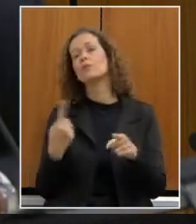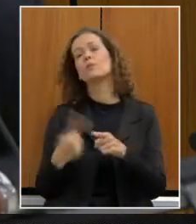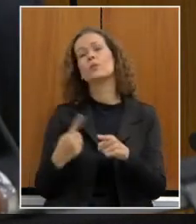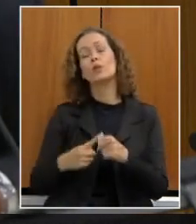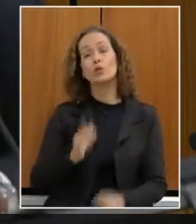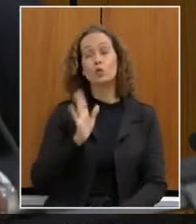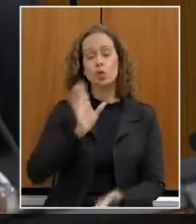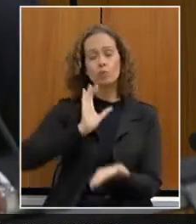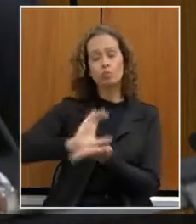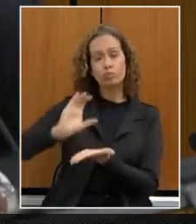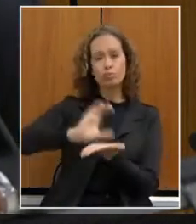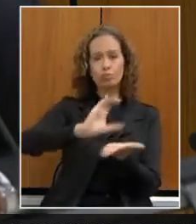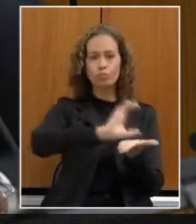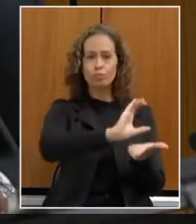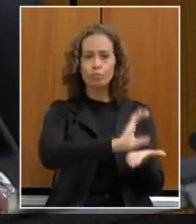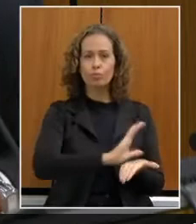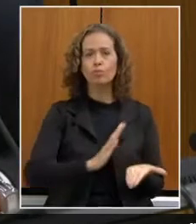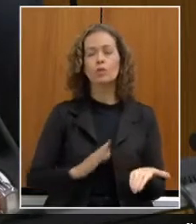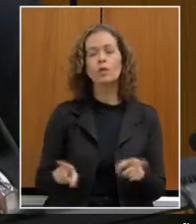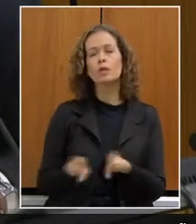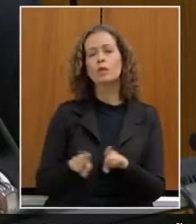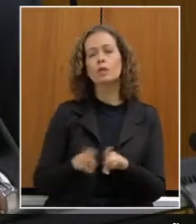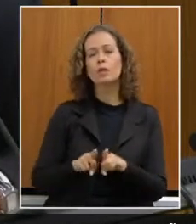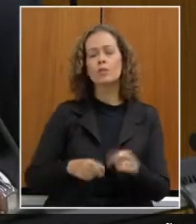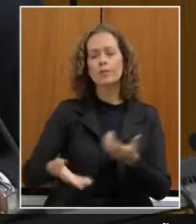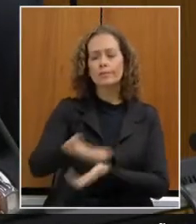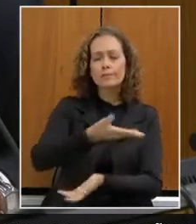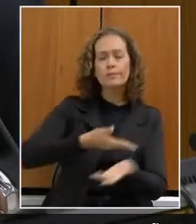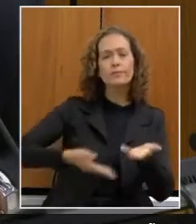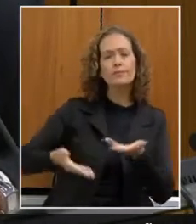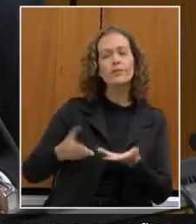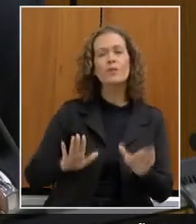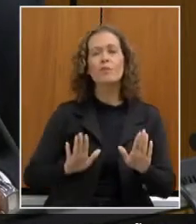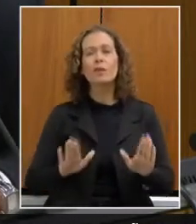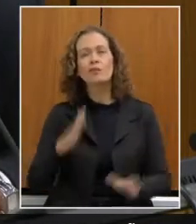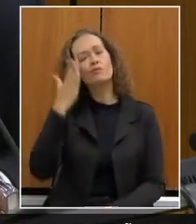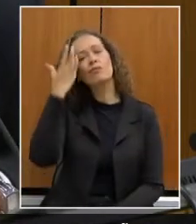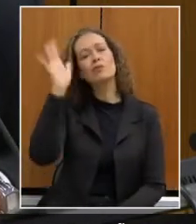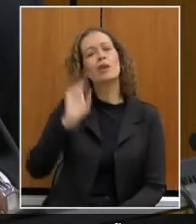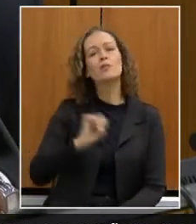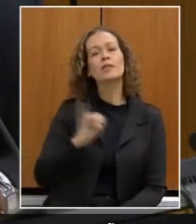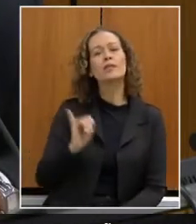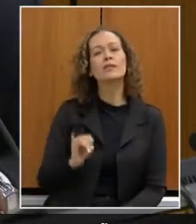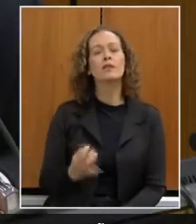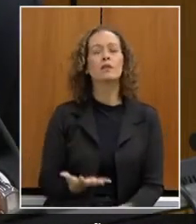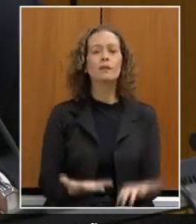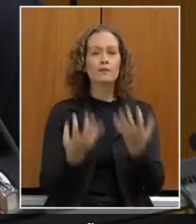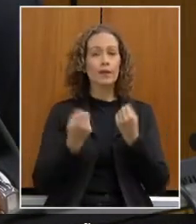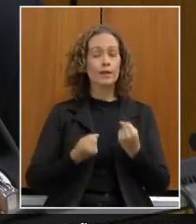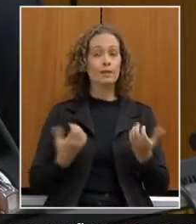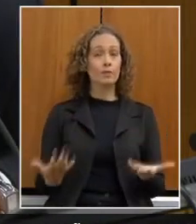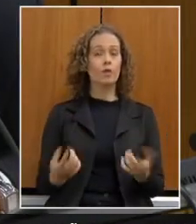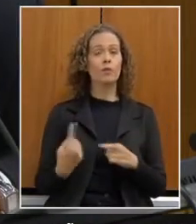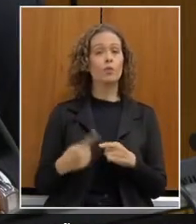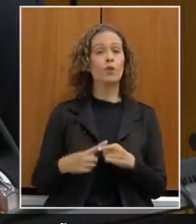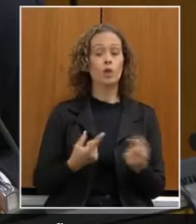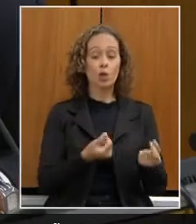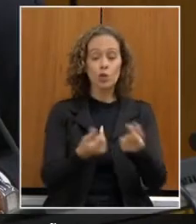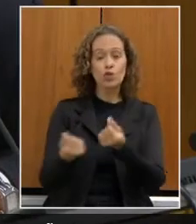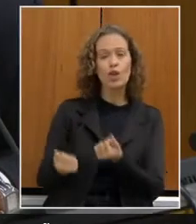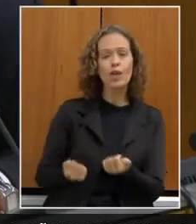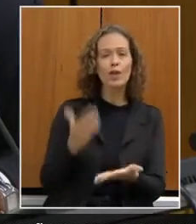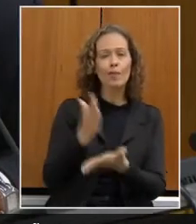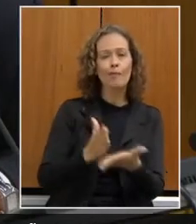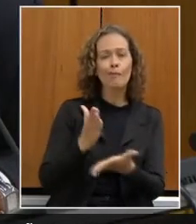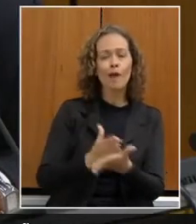investimentos, fazendo atendimentos, sem saber se vão receber, porque parte do dinheiro está pagando dívida. Então, a expectativa é que eles